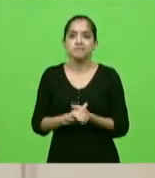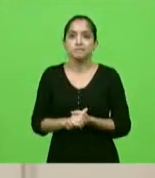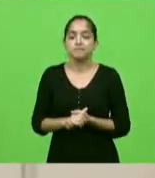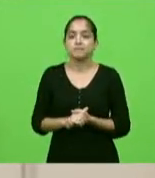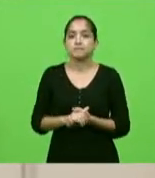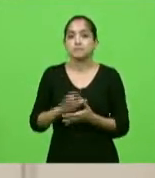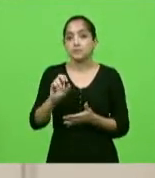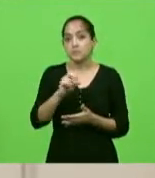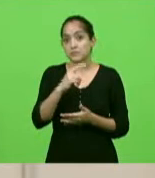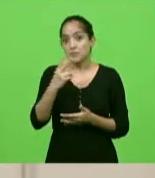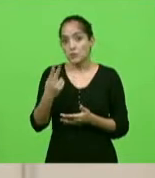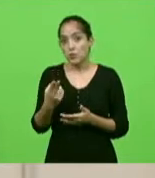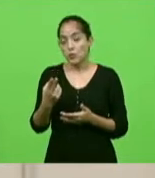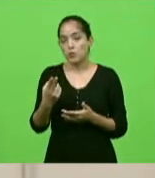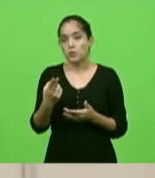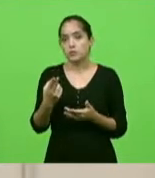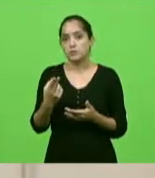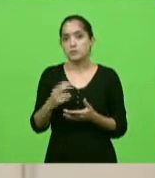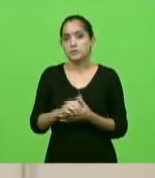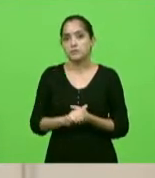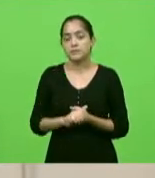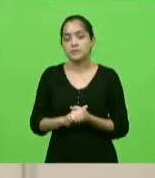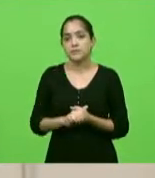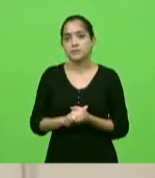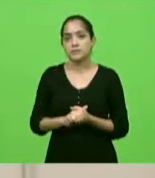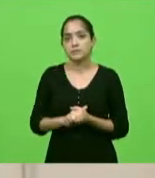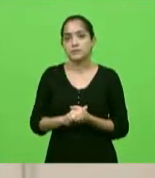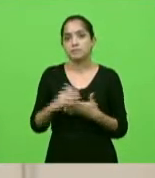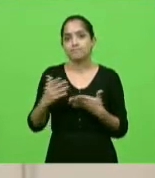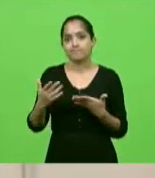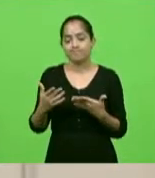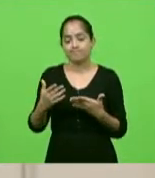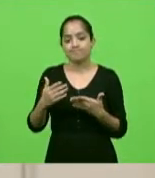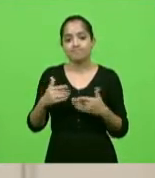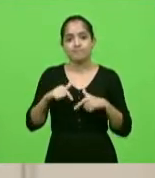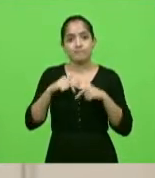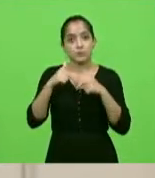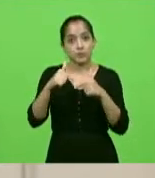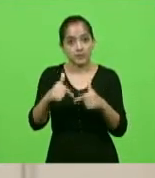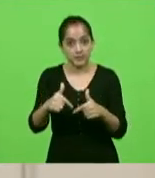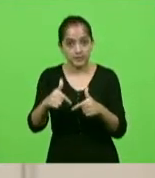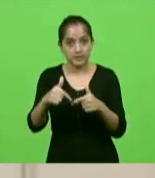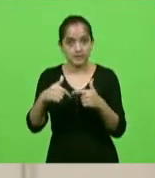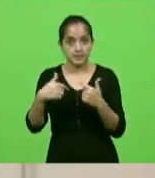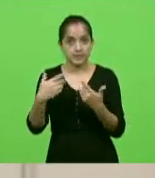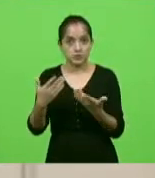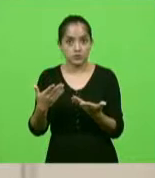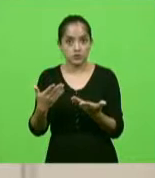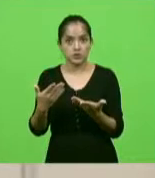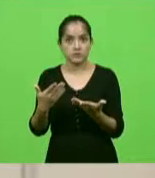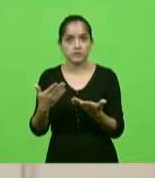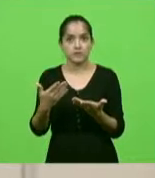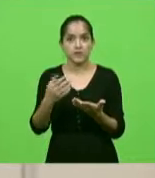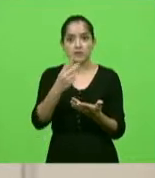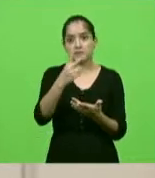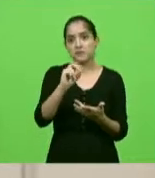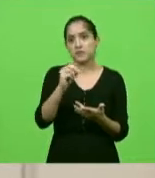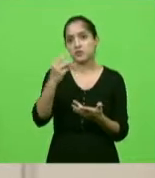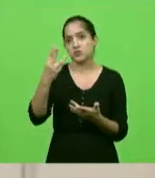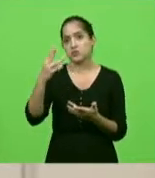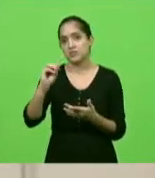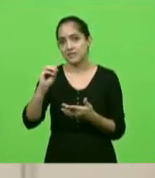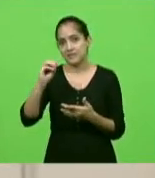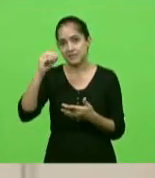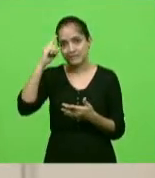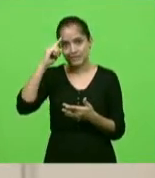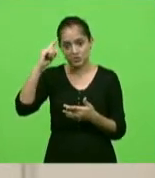ou melhor dizendo, ter tomado essa iniciativa 20, 30